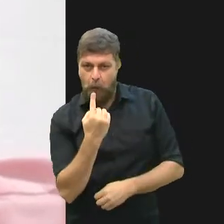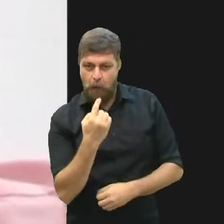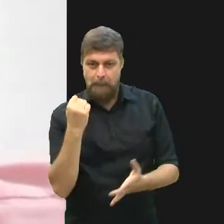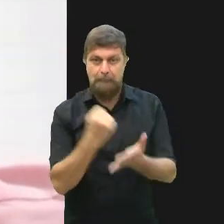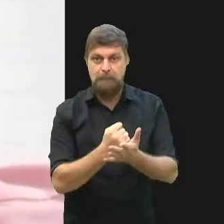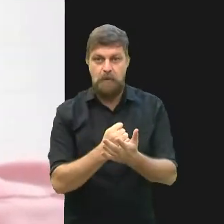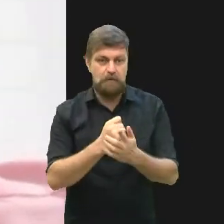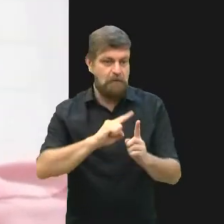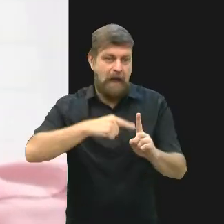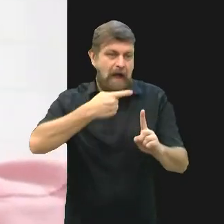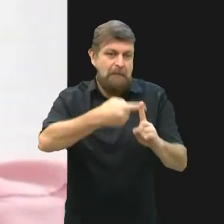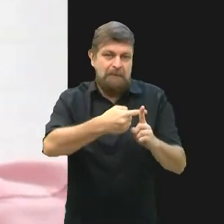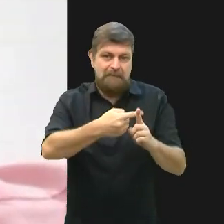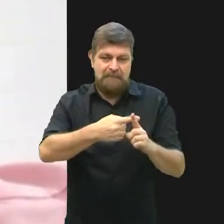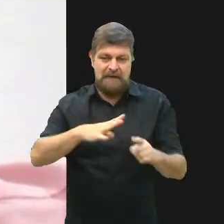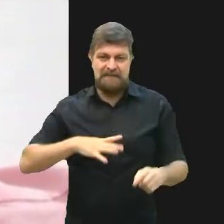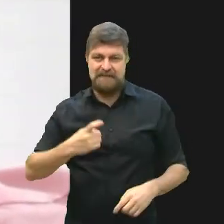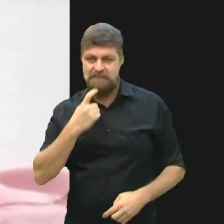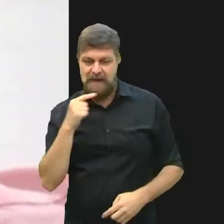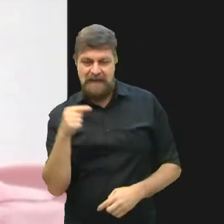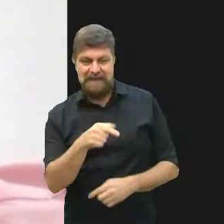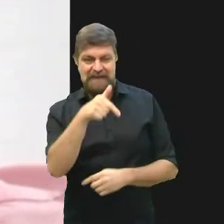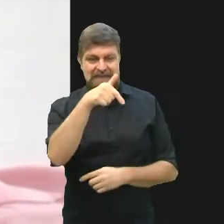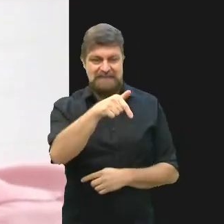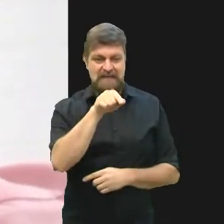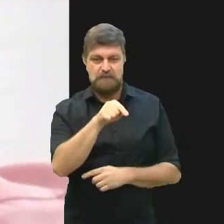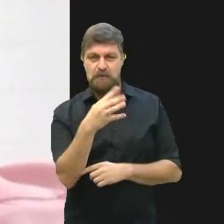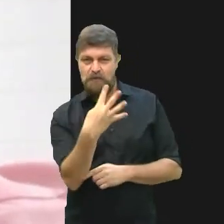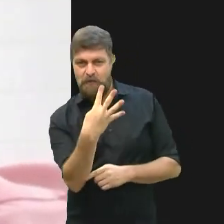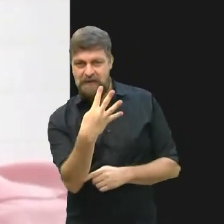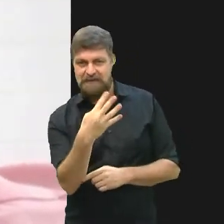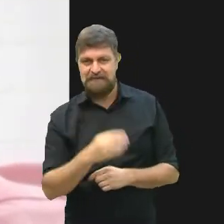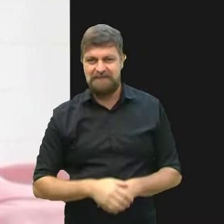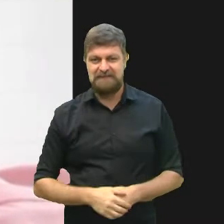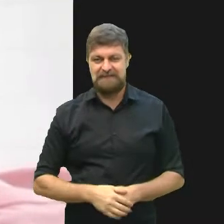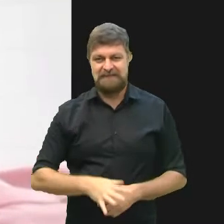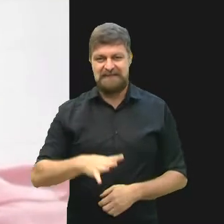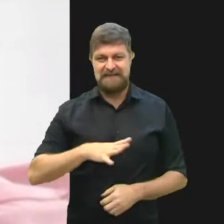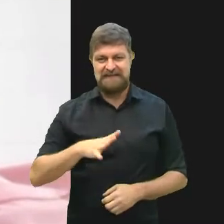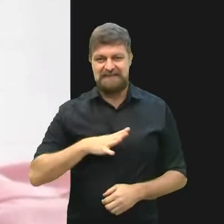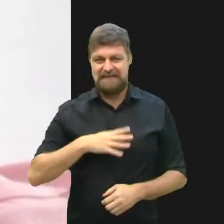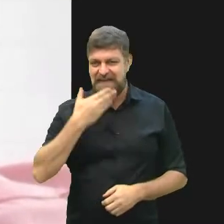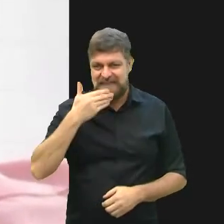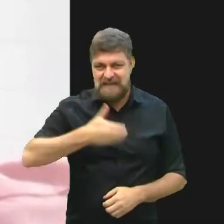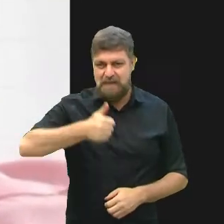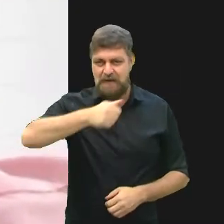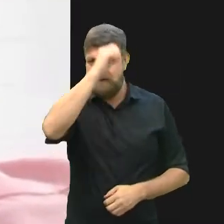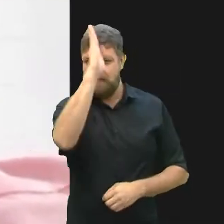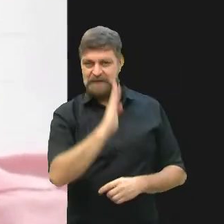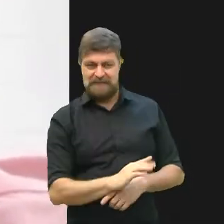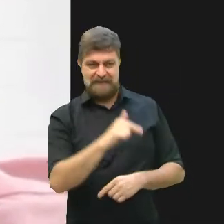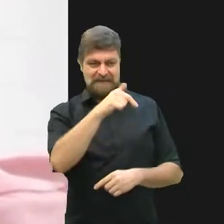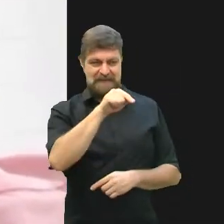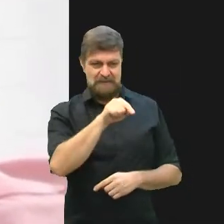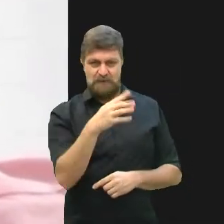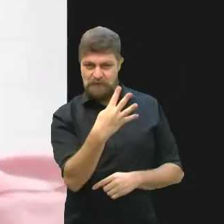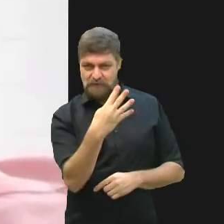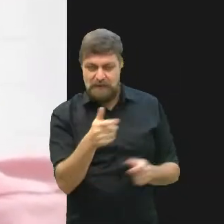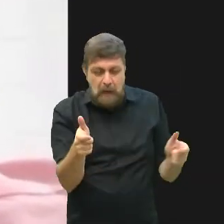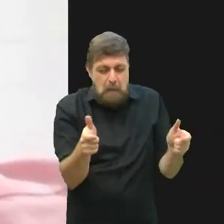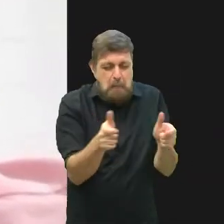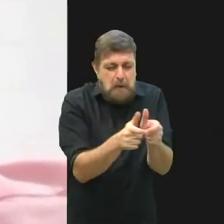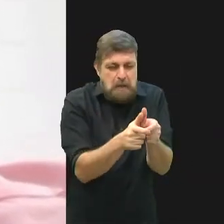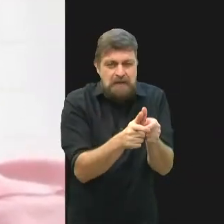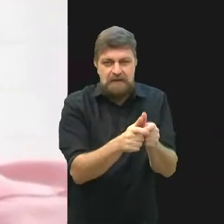Campinas, ou seja, uma nota 7,4. A melhor cidade do Brasil tem nota 7,4 e é bem